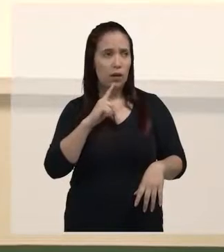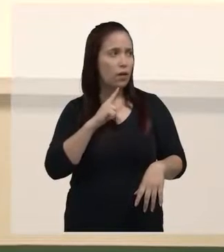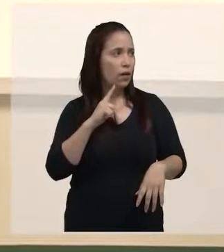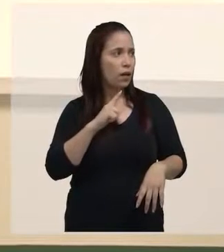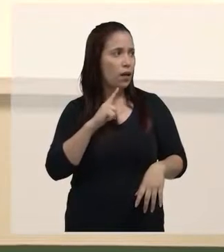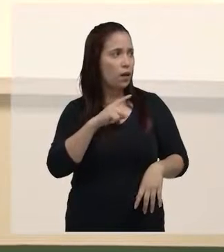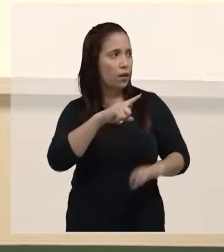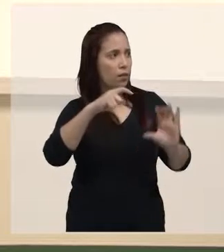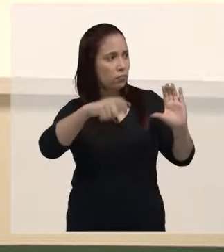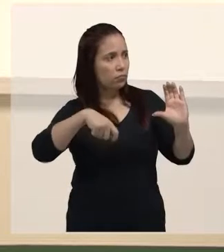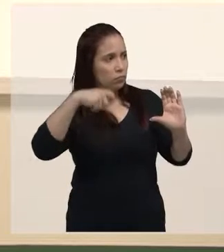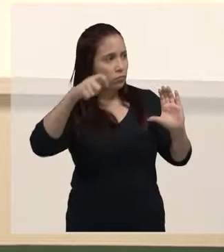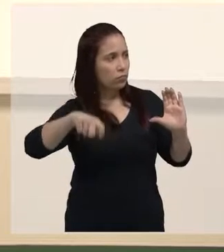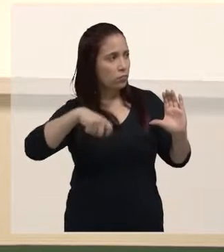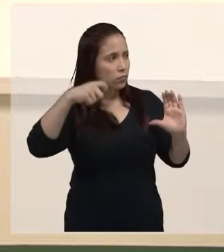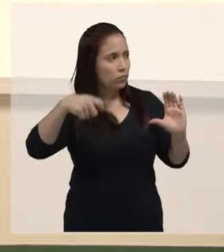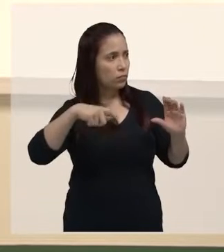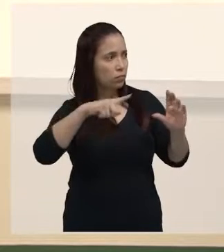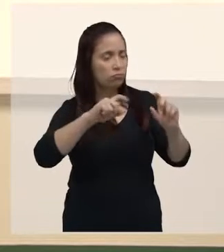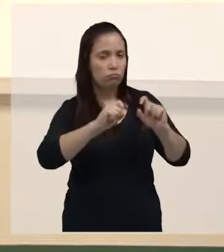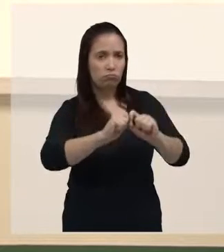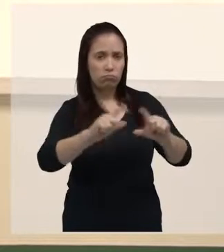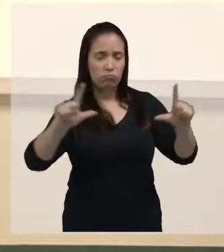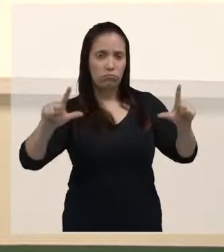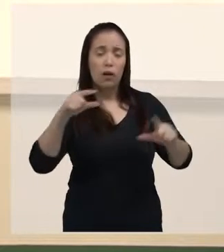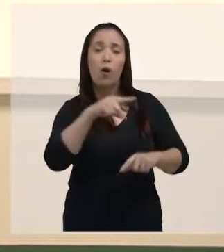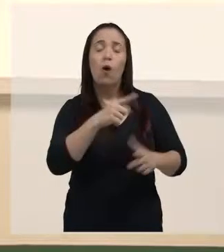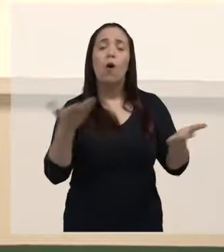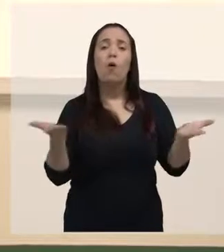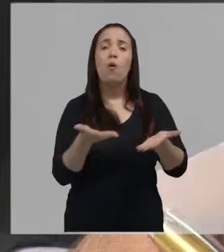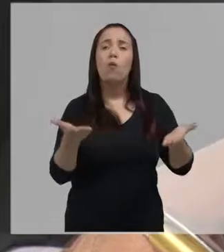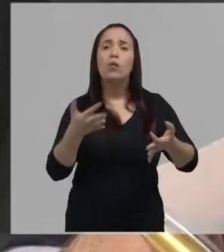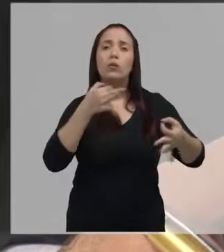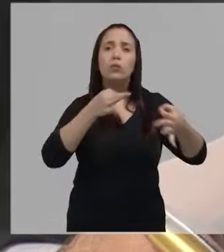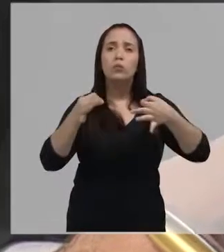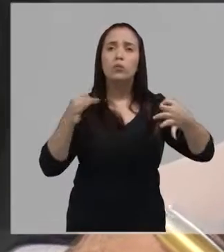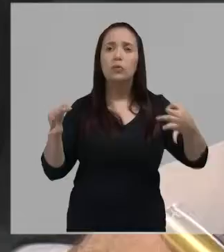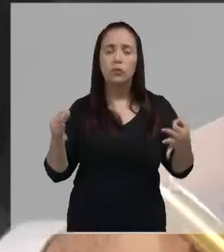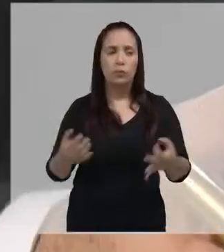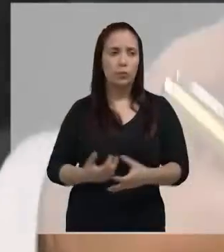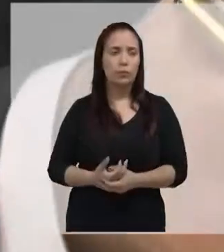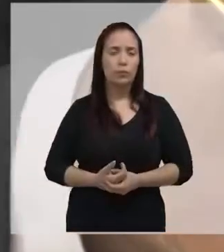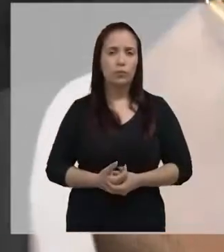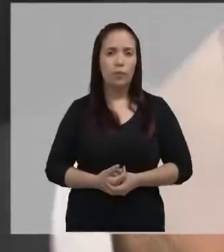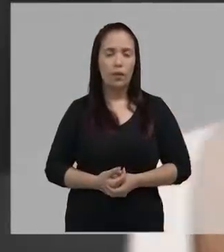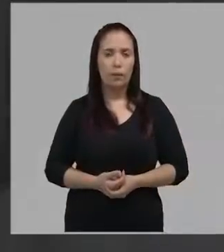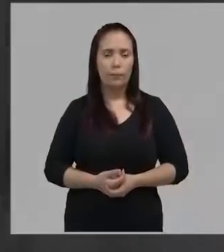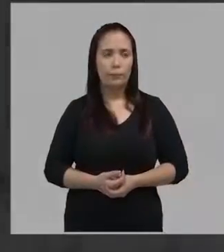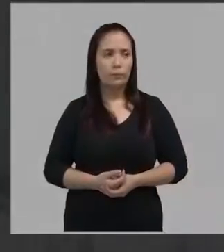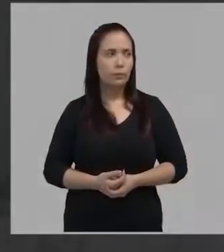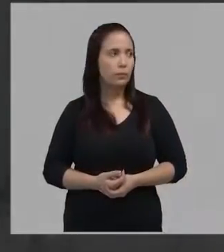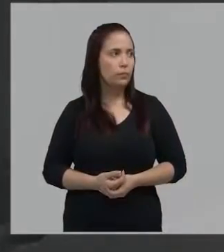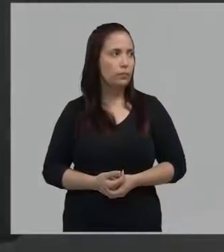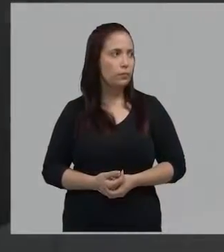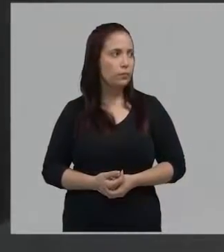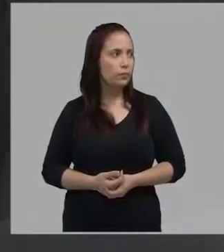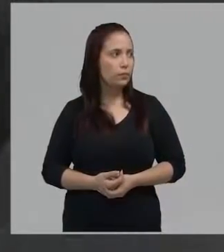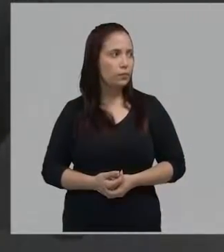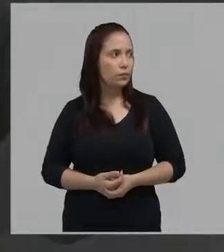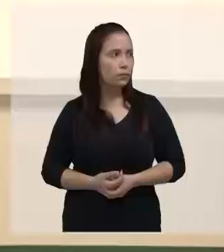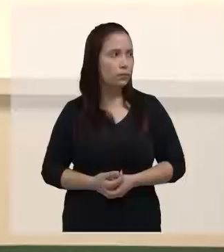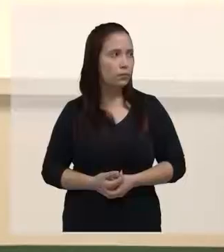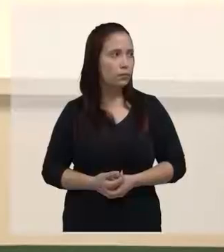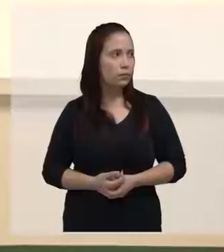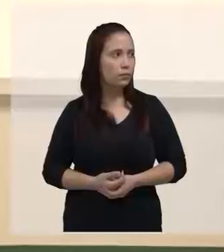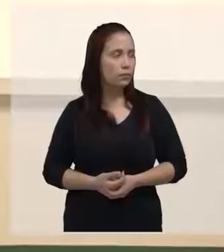que ele está na geral, vai aqui na minha, dá um close aí. Essa capa que a gente está discutindo, tá aqui, pronto, saiu aqui. Deixa eu